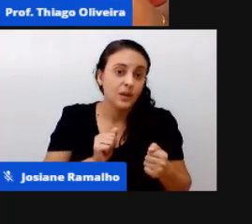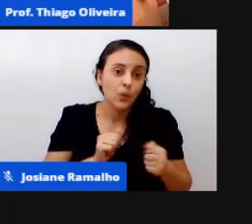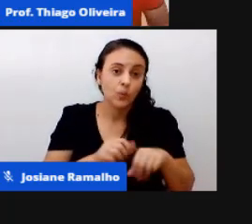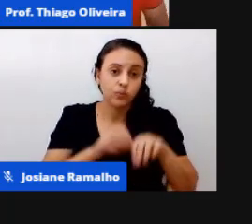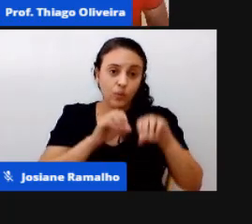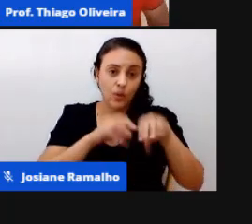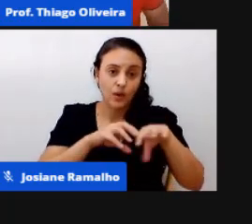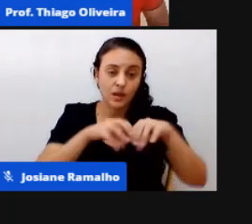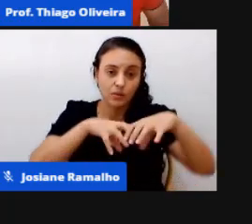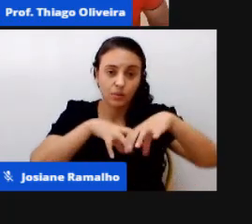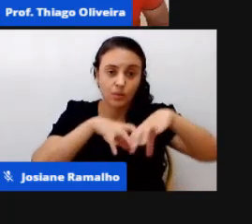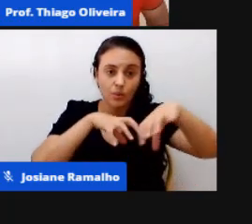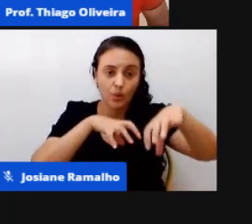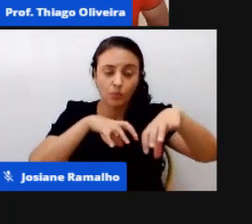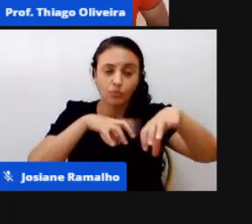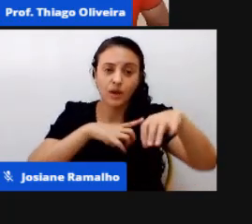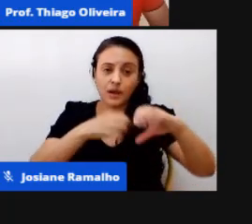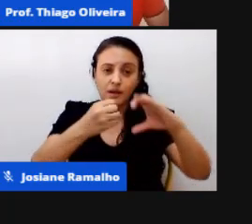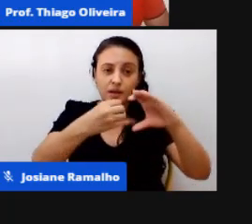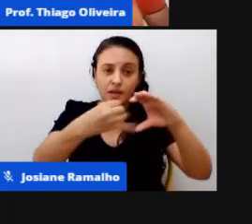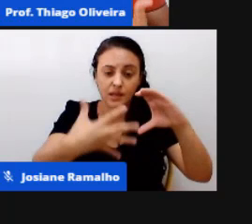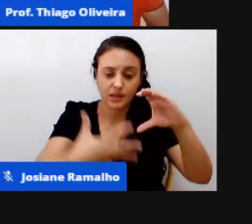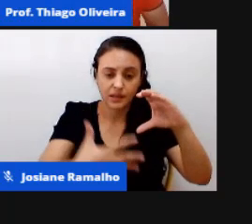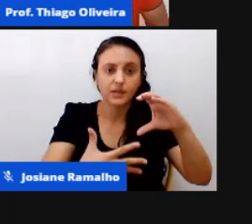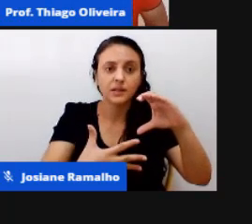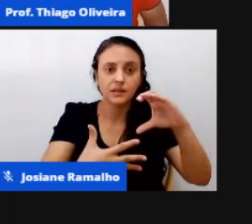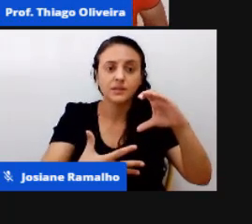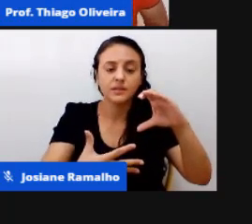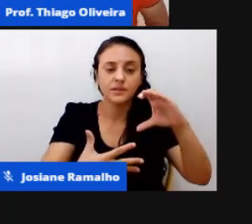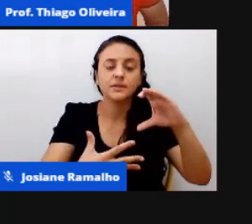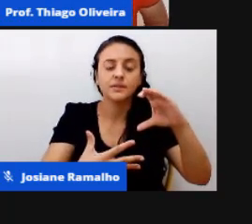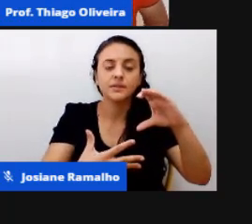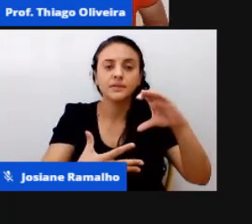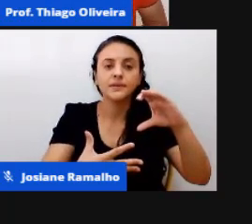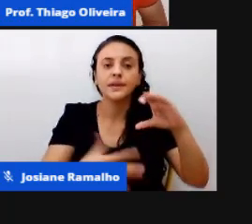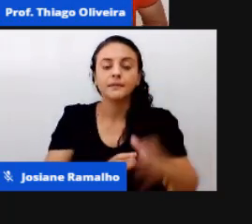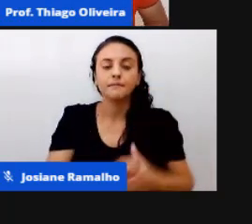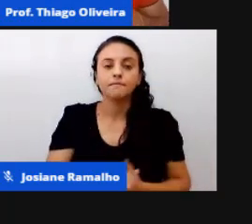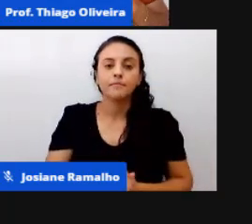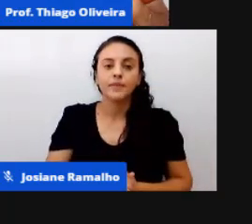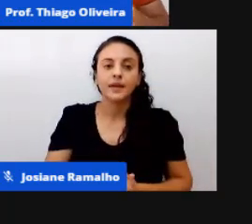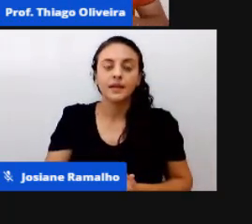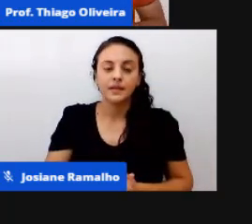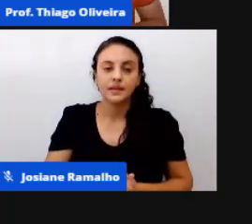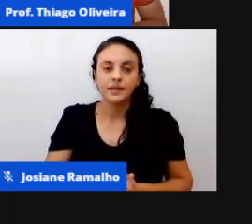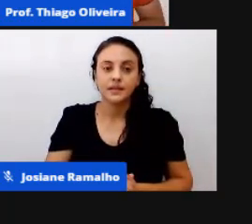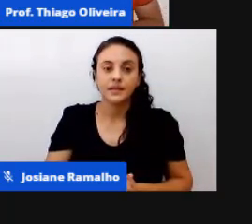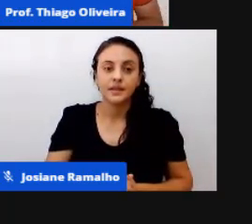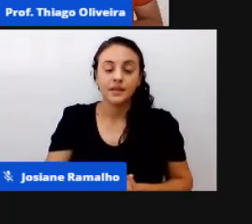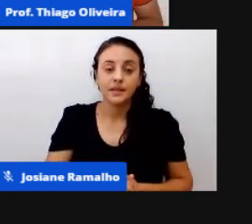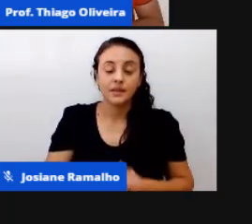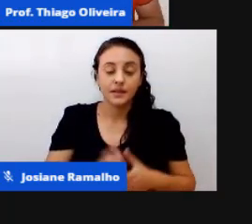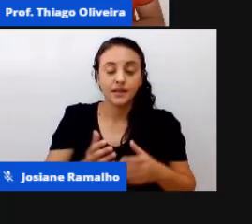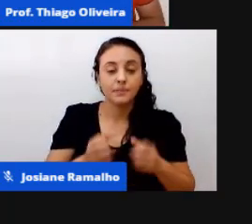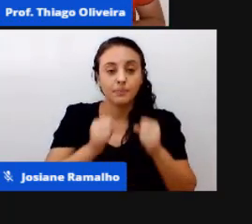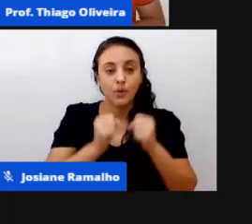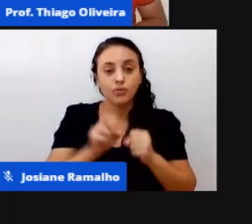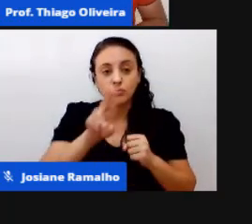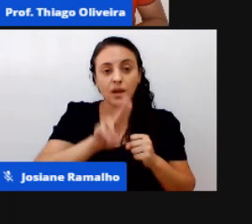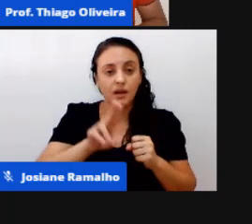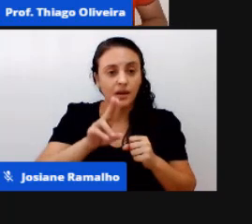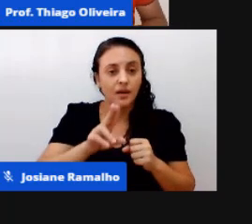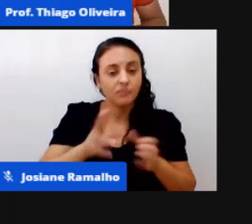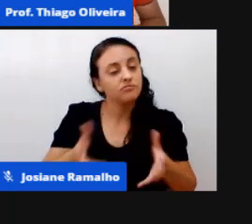traz muito dessas características e potencializam essas habilidades dentro das metodologias